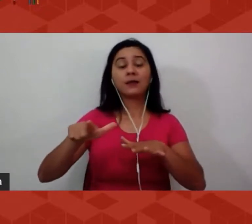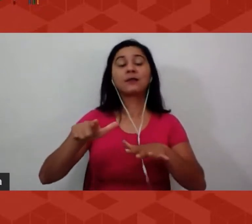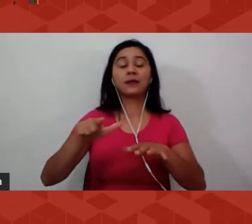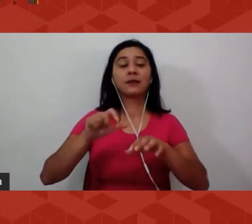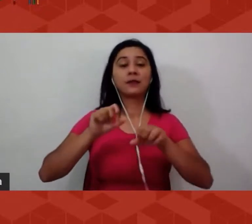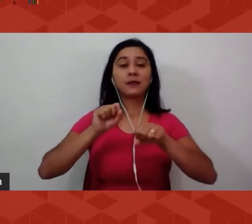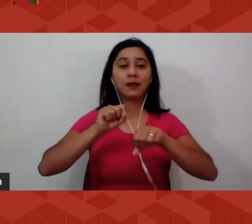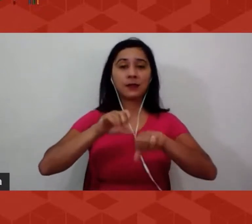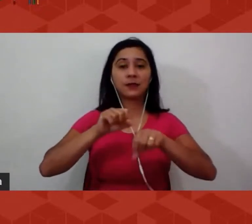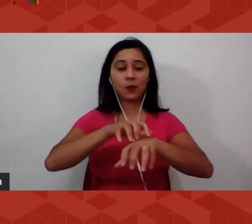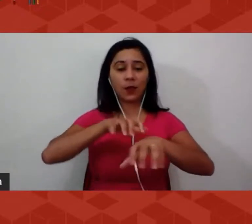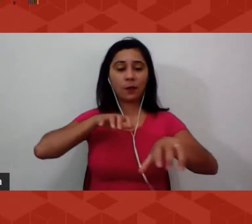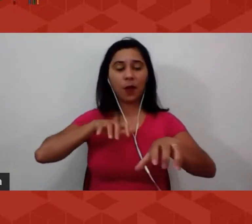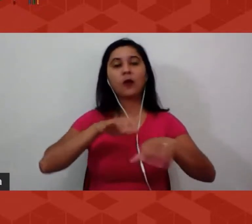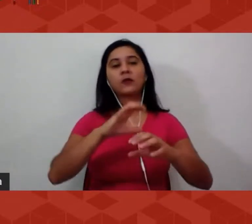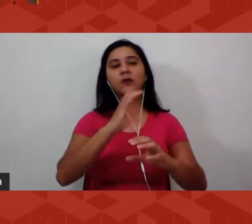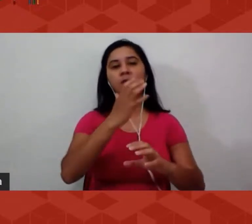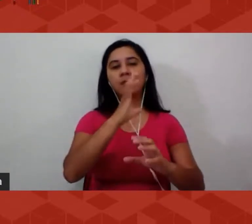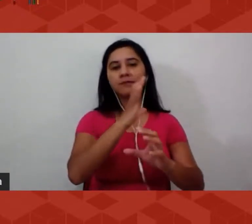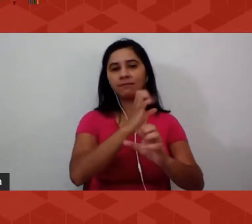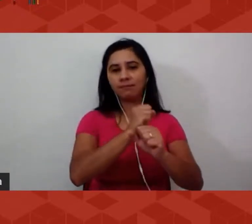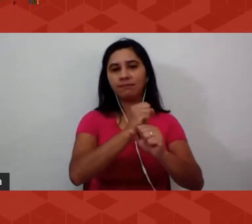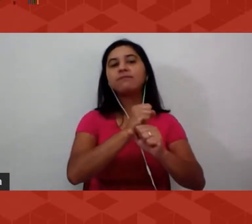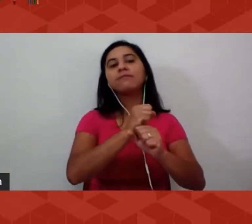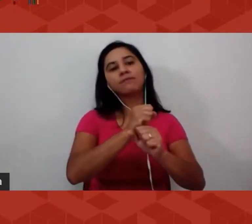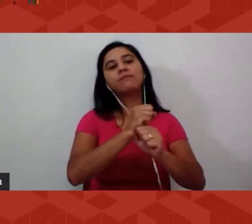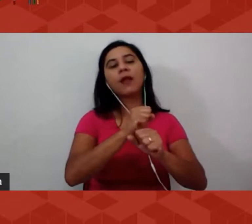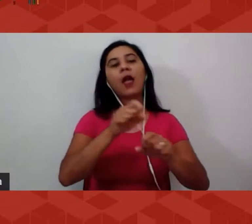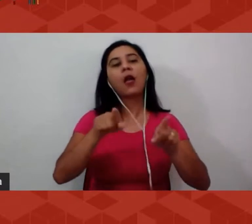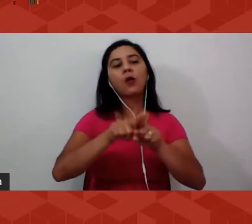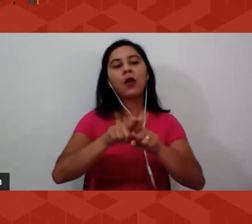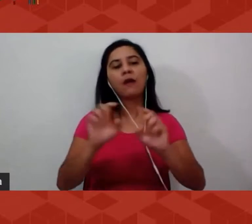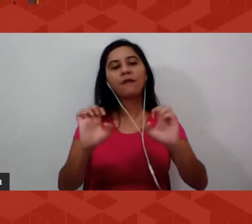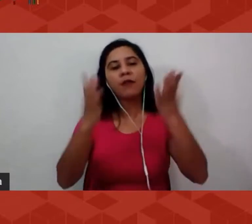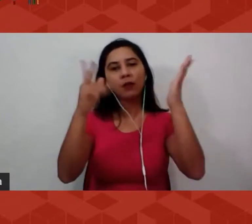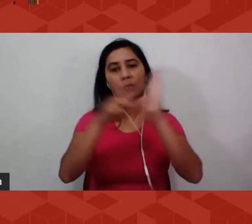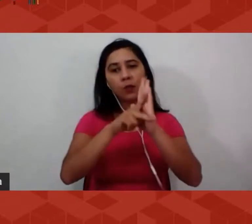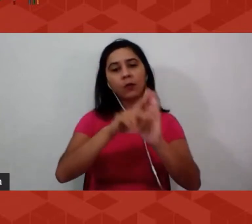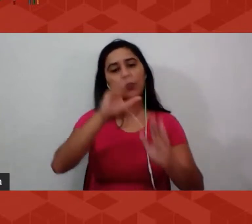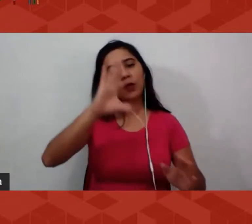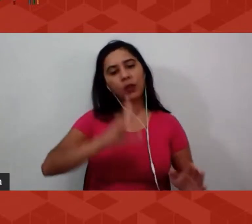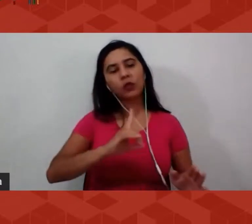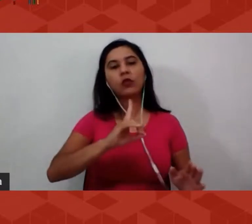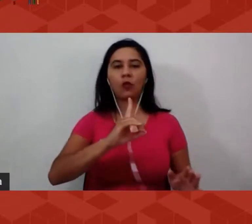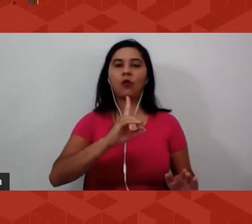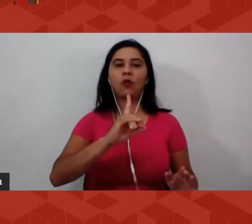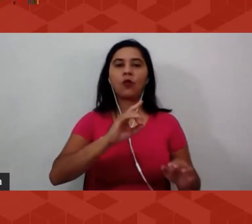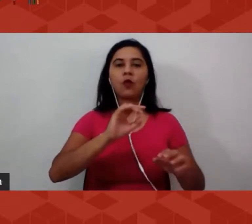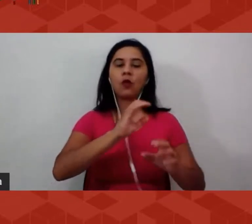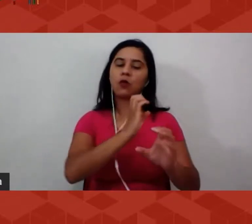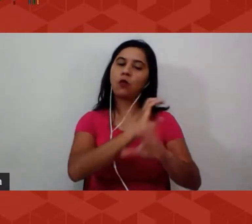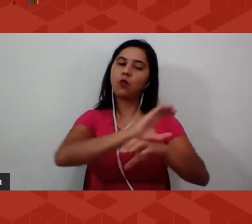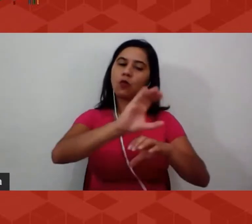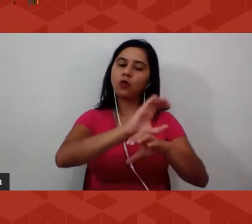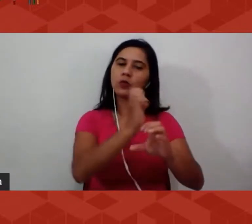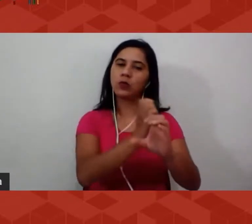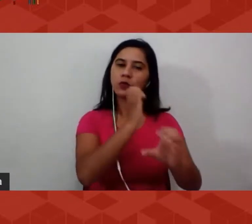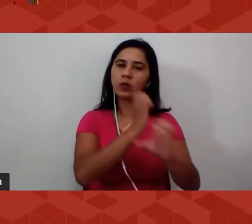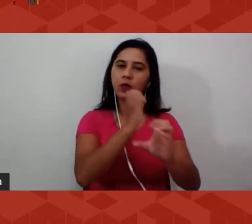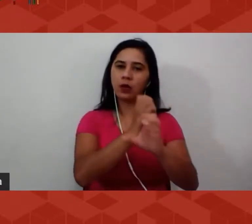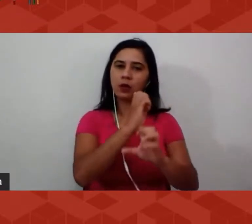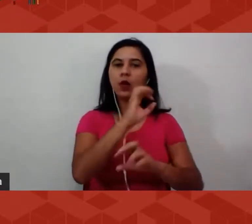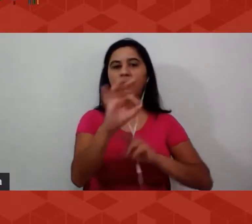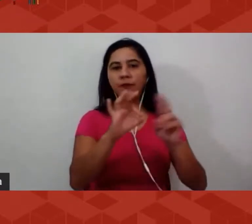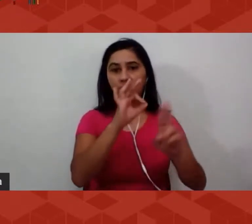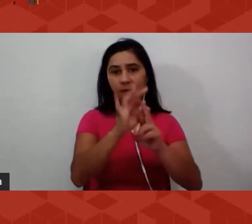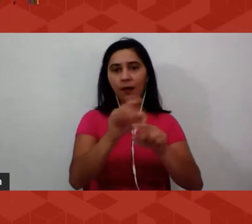Exatas e Tecnológicas é um evento criado pelos coordenadores das engenharias da UFSCar G6 e o CCT UFSCar,